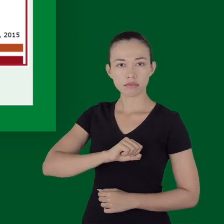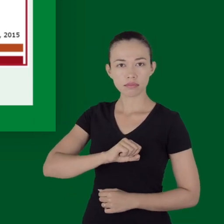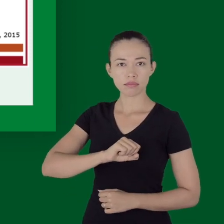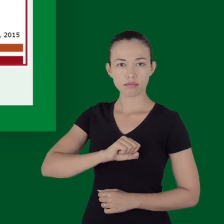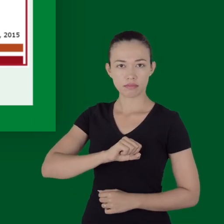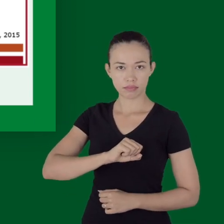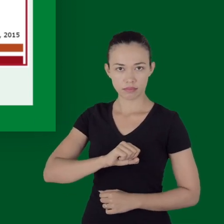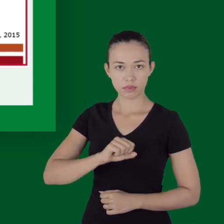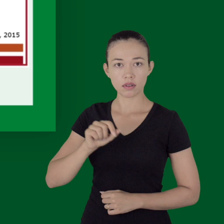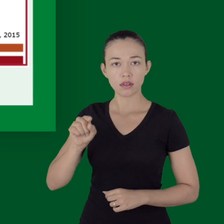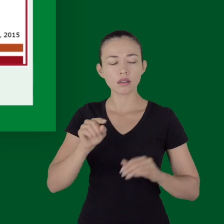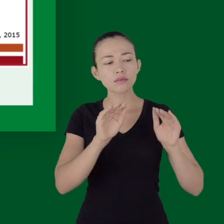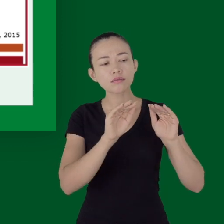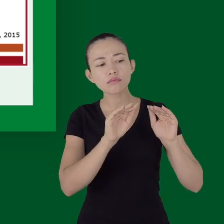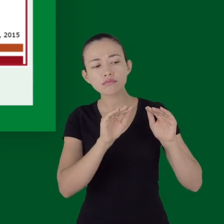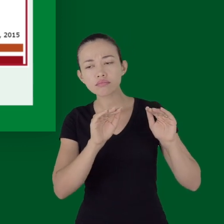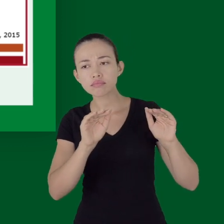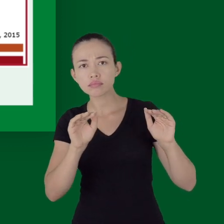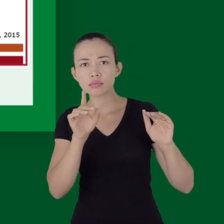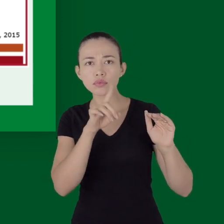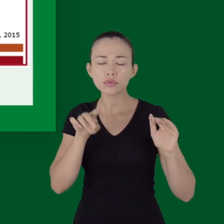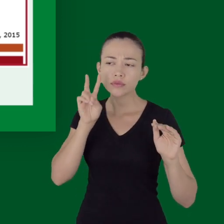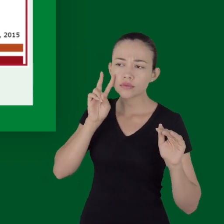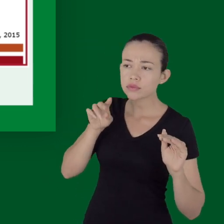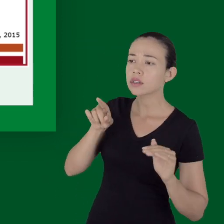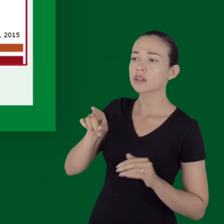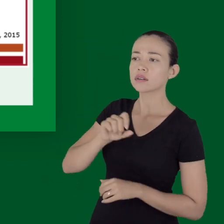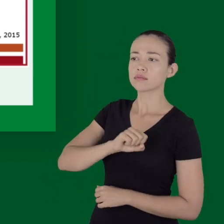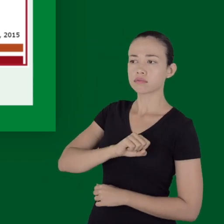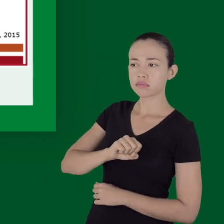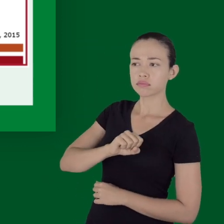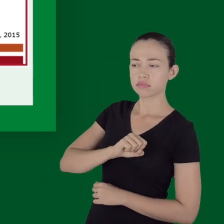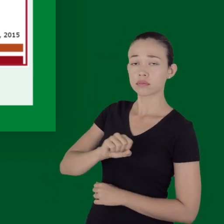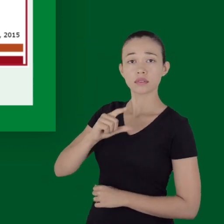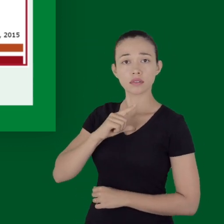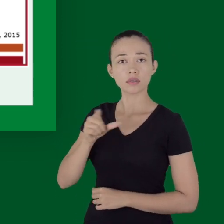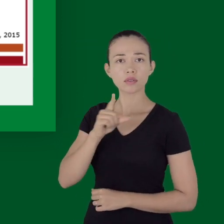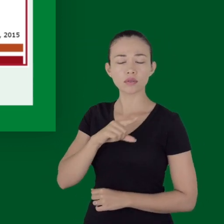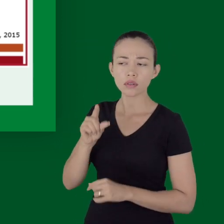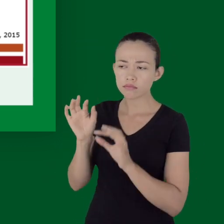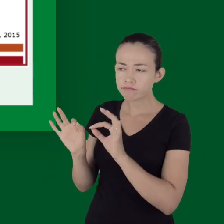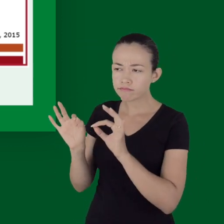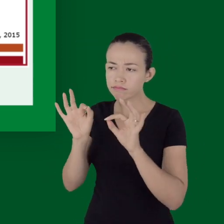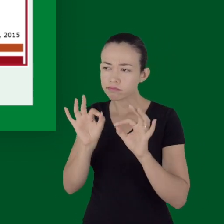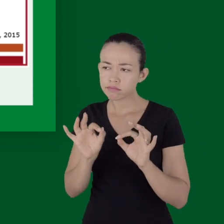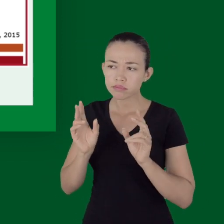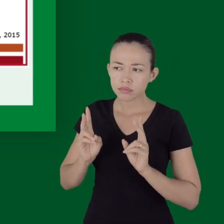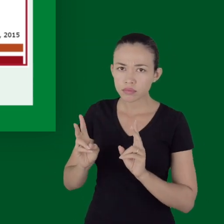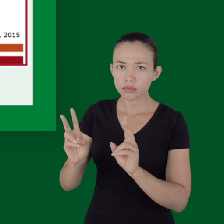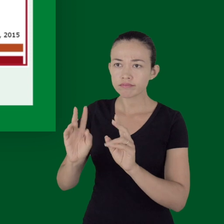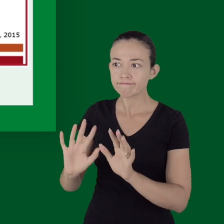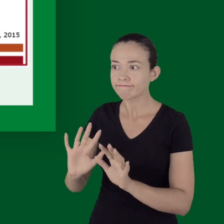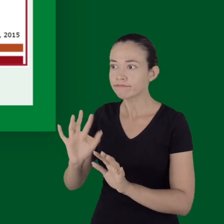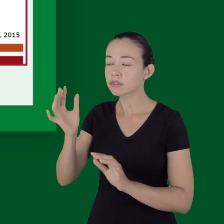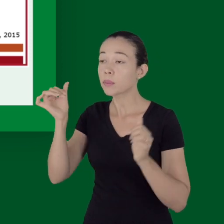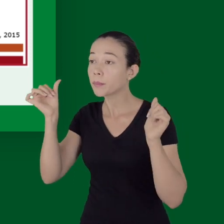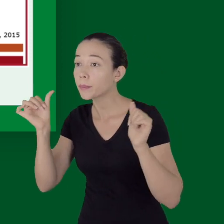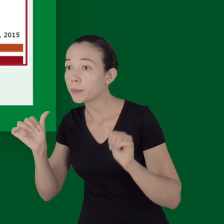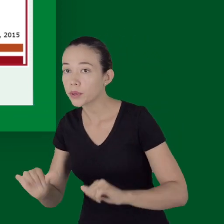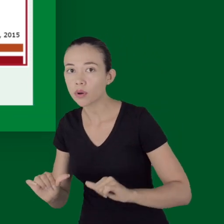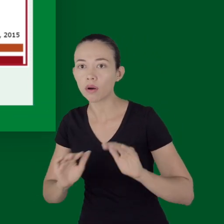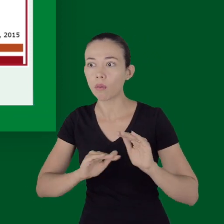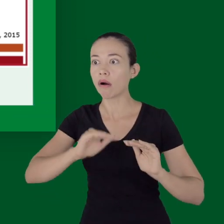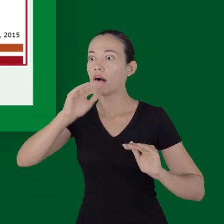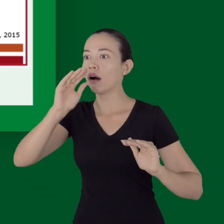A estável seria a gente monitorizar mesmo, descobrir que ela tem uma bradicardia e ficar observando se por acaso evoluir